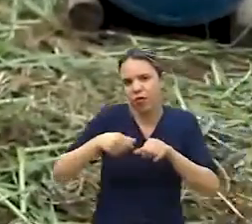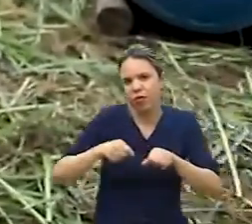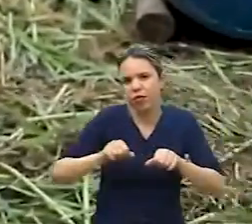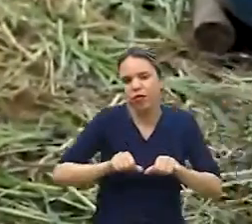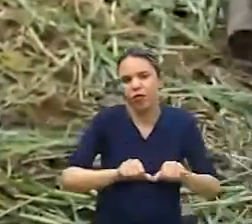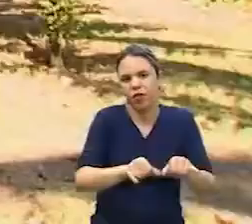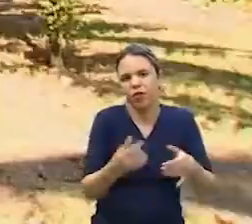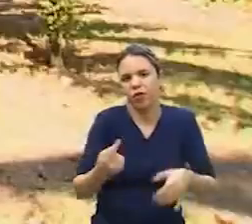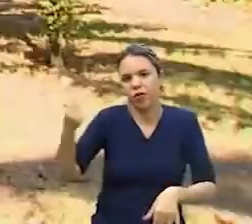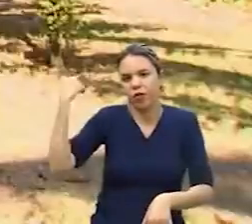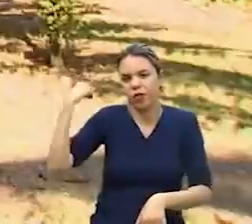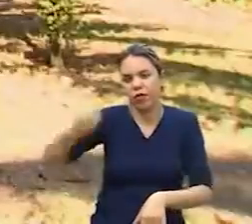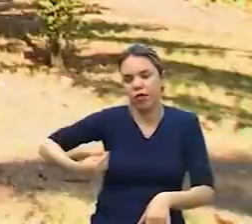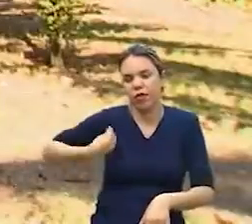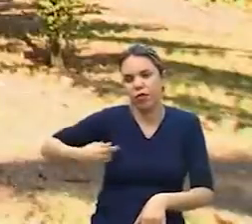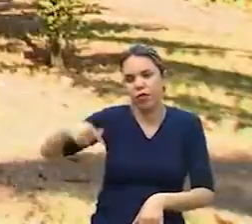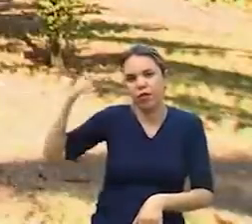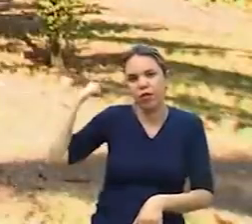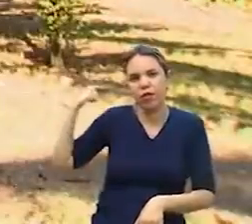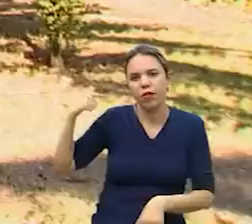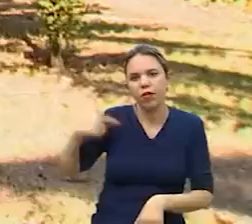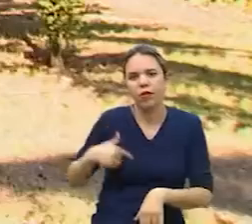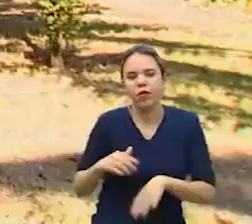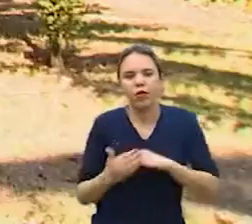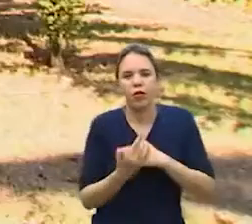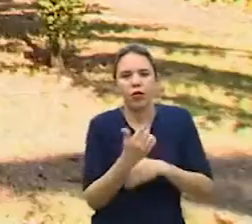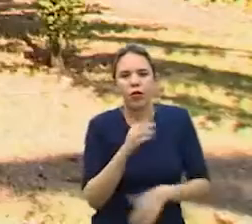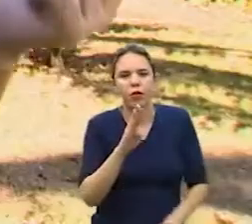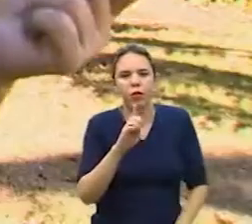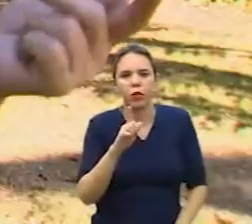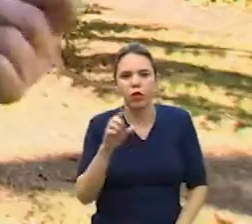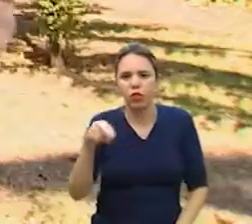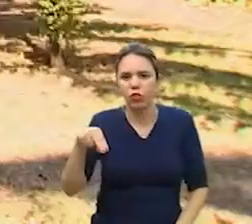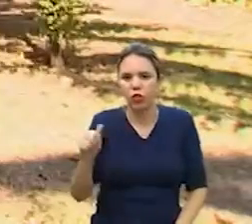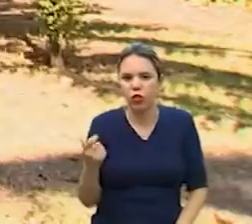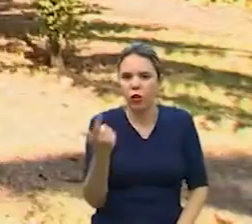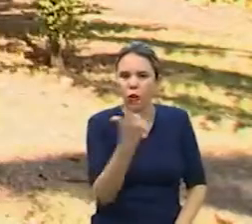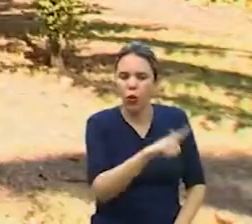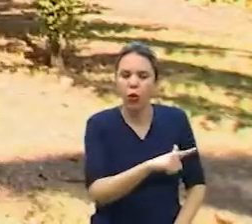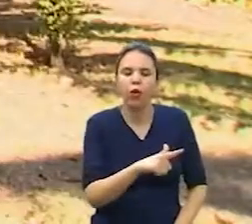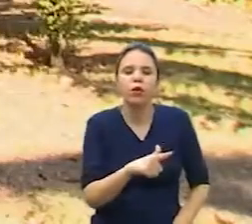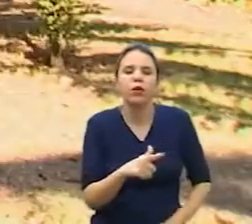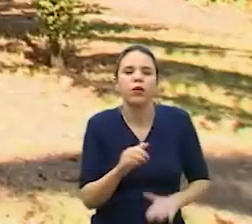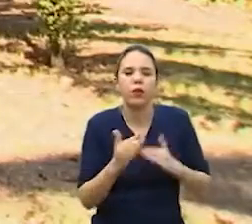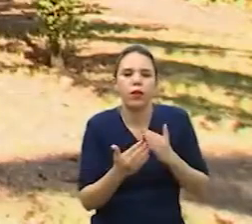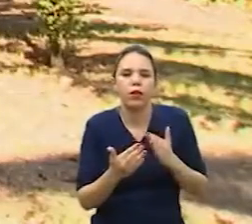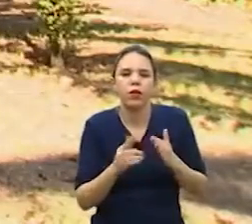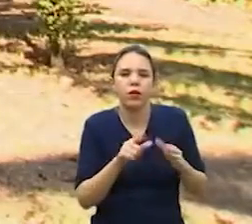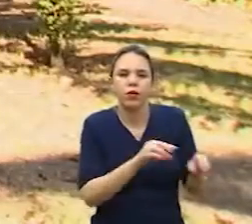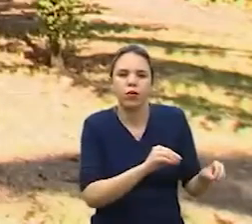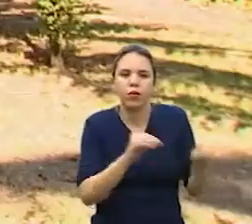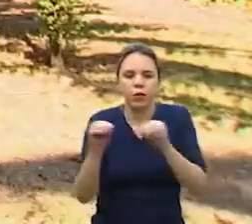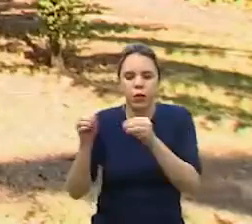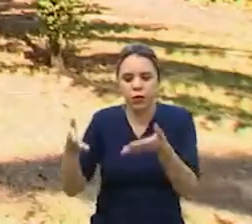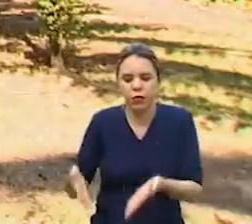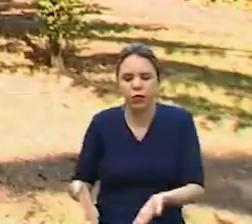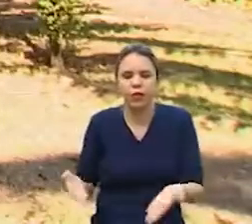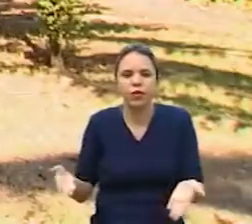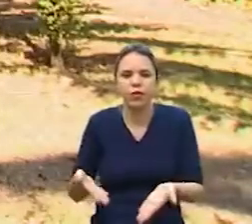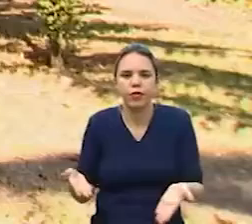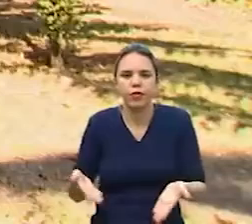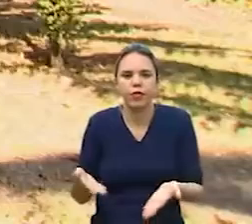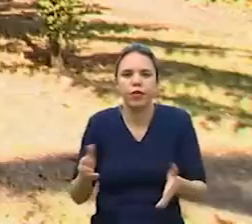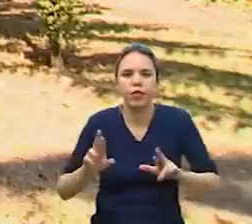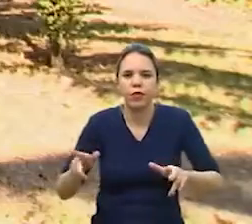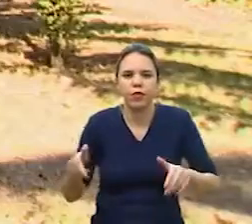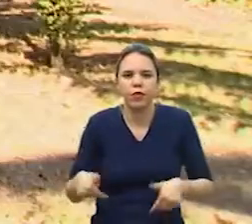puxando carroça. Ela estava lá, né? E lá na Vila Brandina, mudou para lá para a área do Gargantilha e do Gargantilha